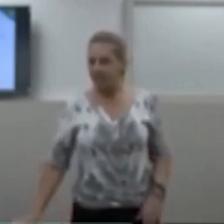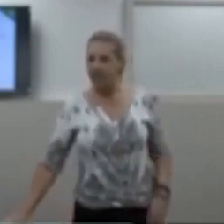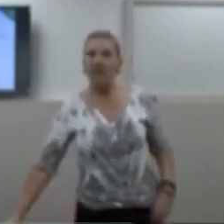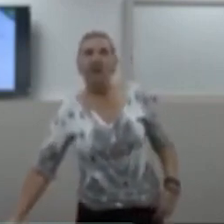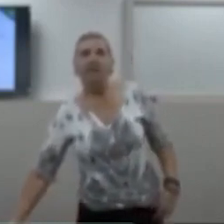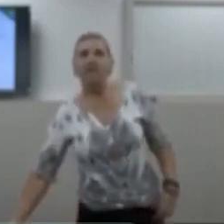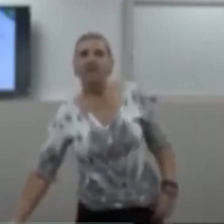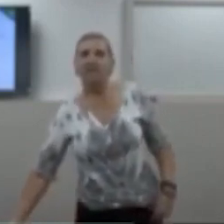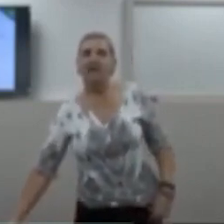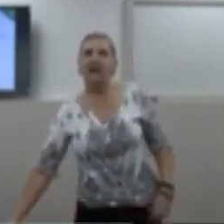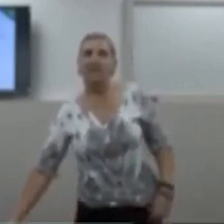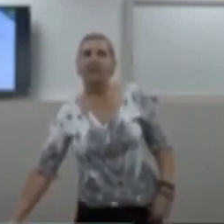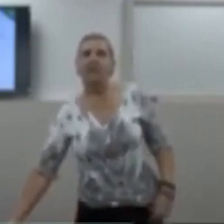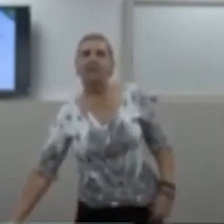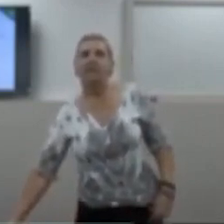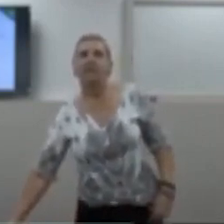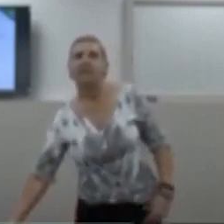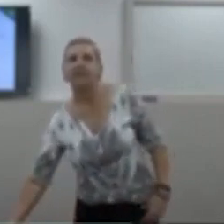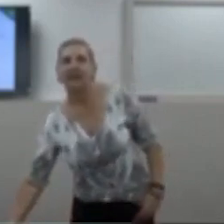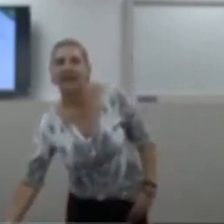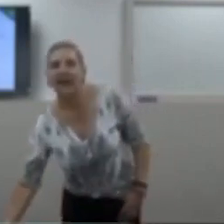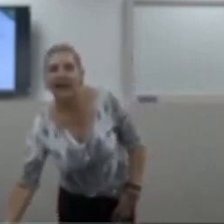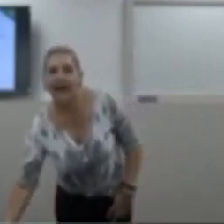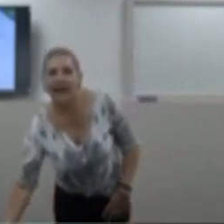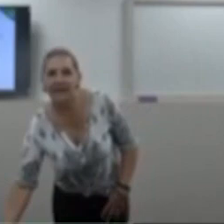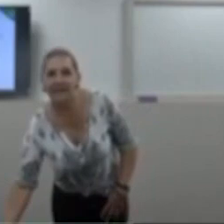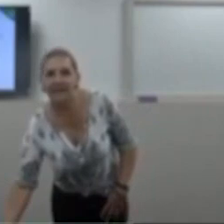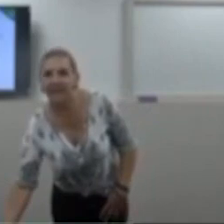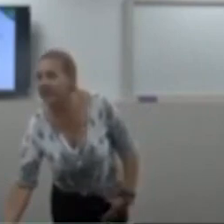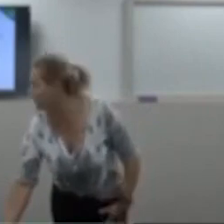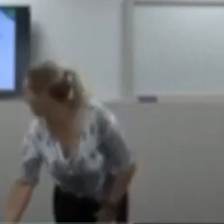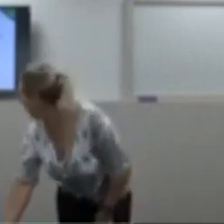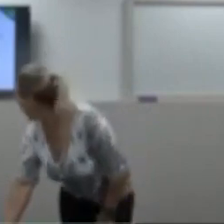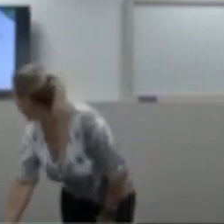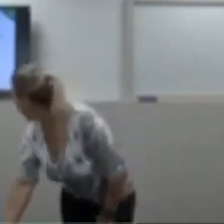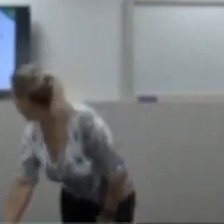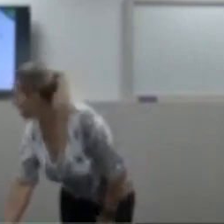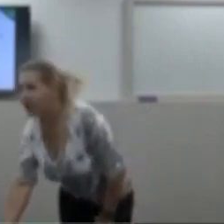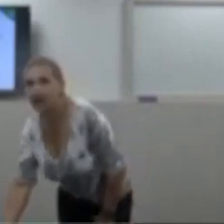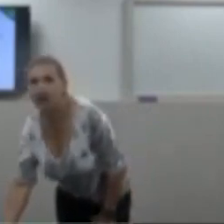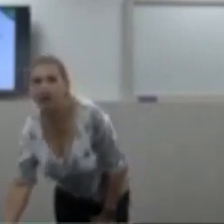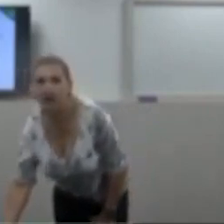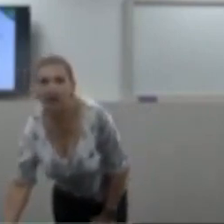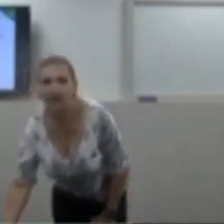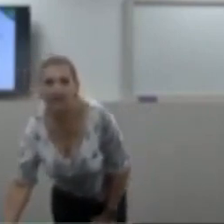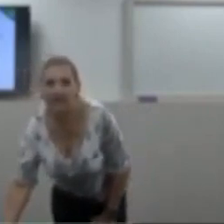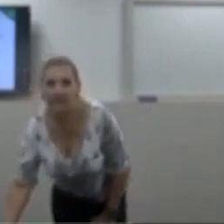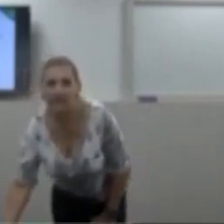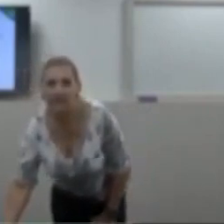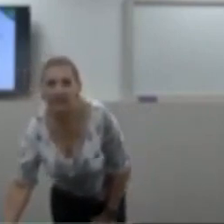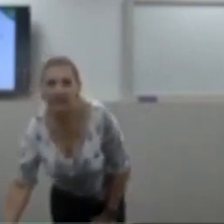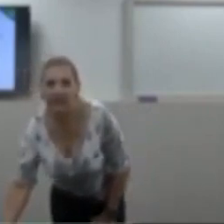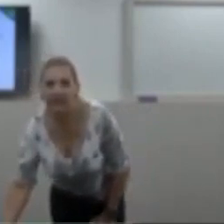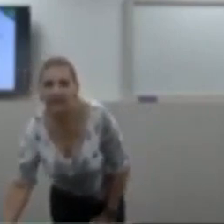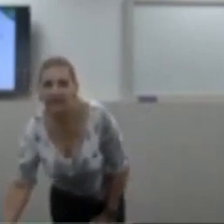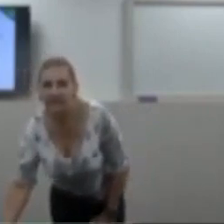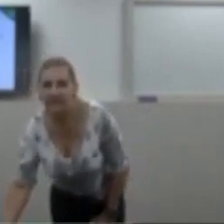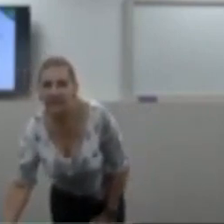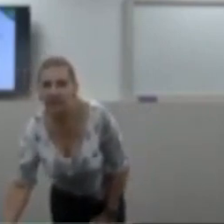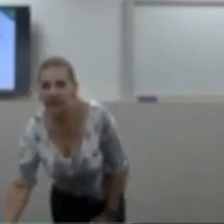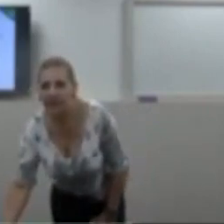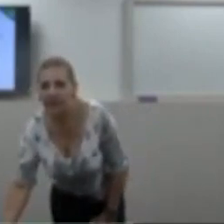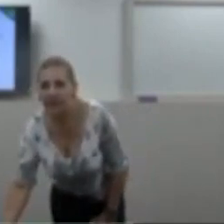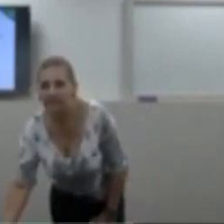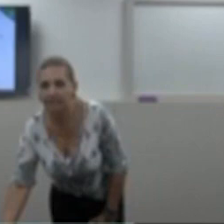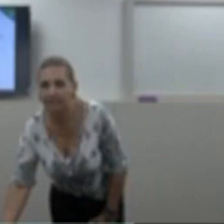pouquinho. Você sabe o que significa este... Olha lá, aqui, ó, ó. Você sabe o que significa